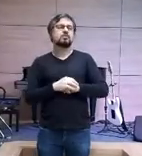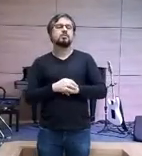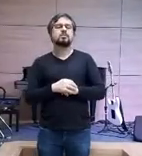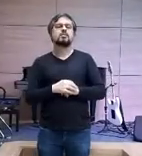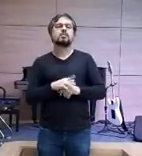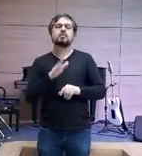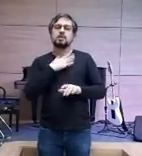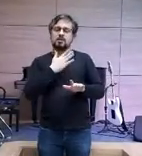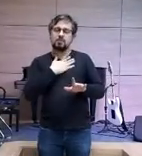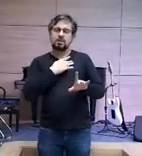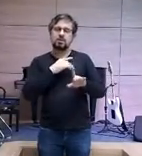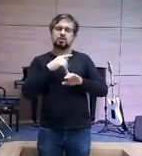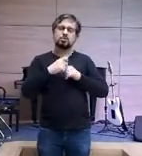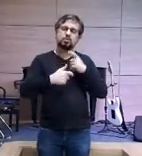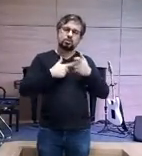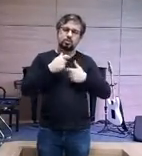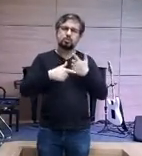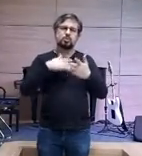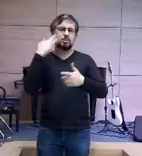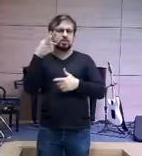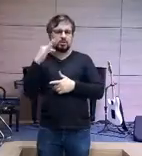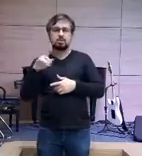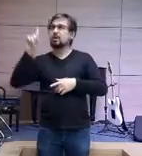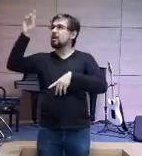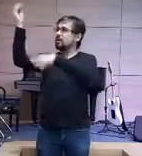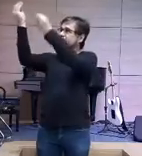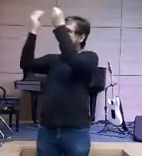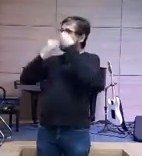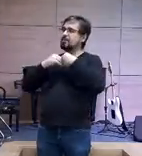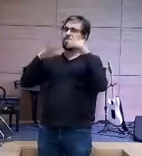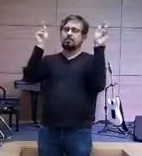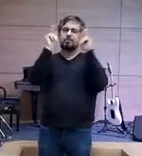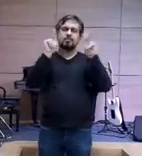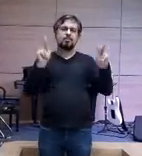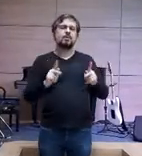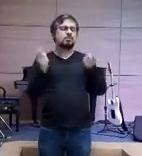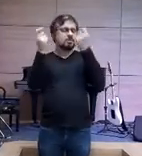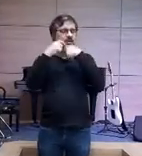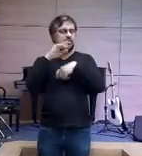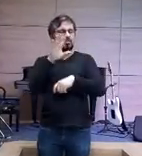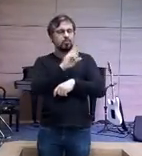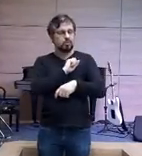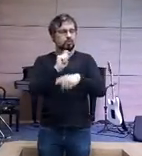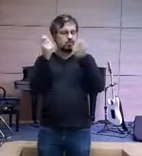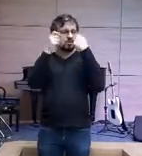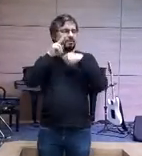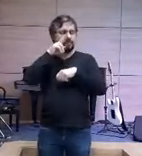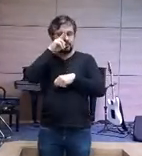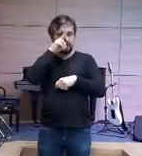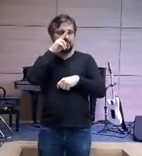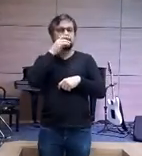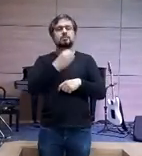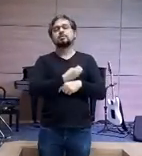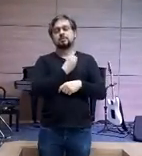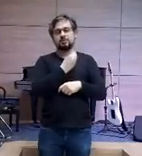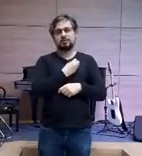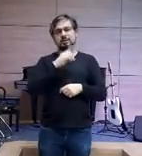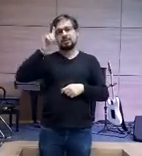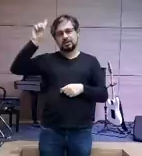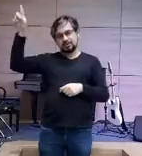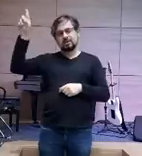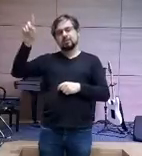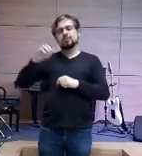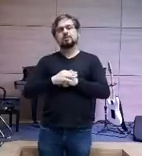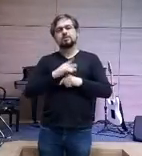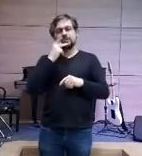mesmo nas minhas lutas as minhas dores ele me dá paz ele me dá amor e me da Graça e meio da força para viver é